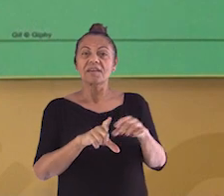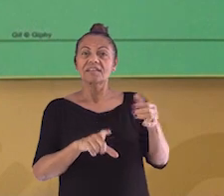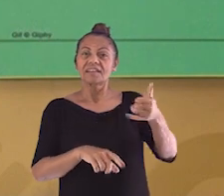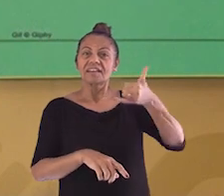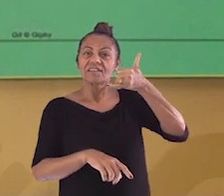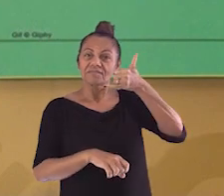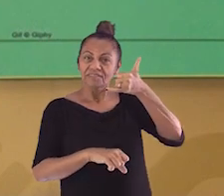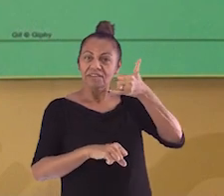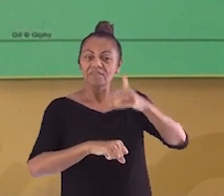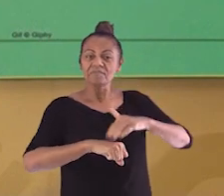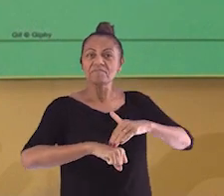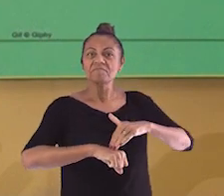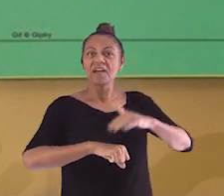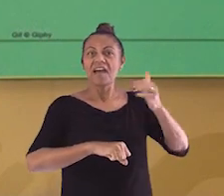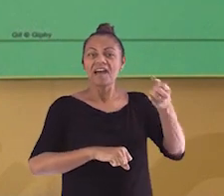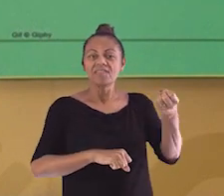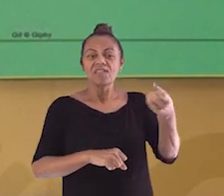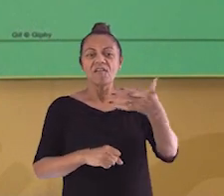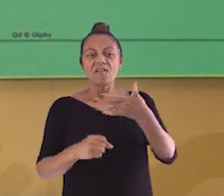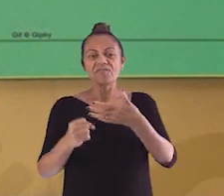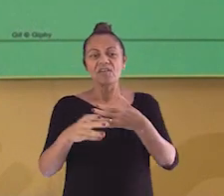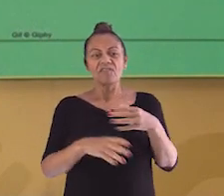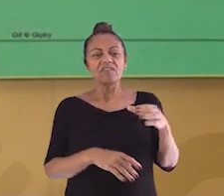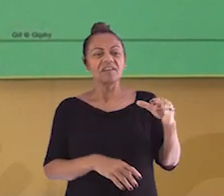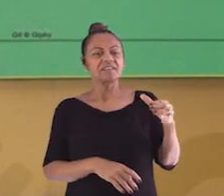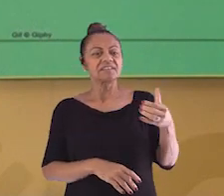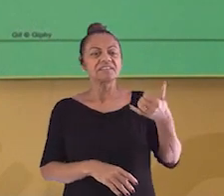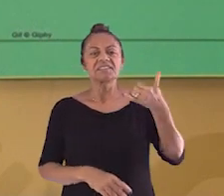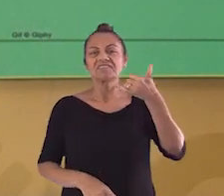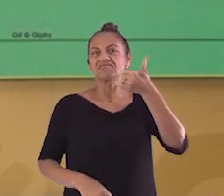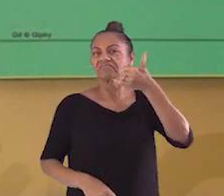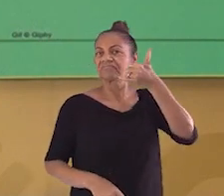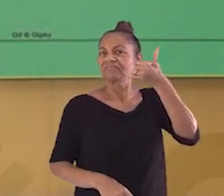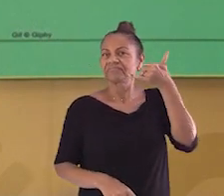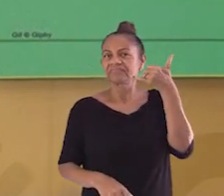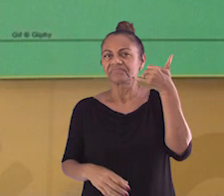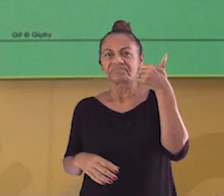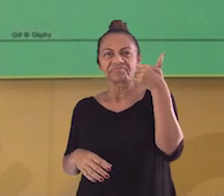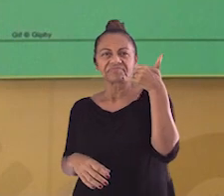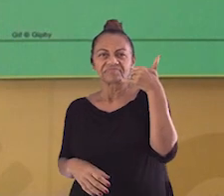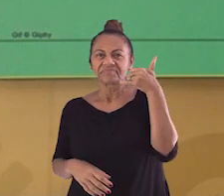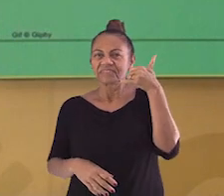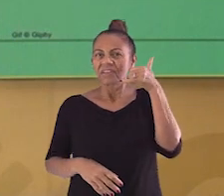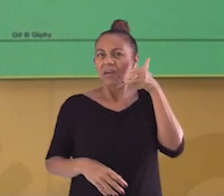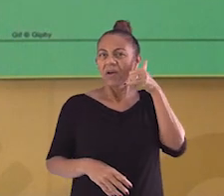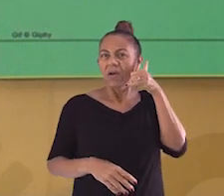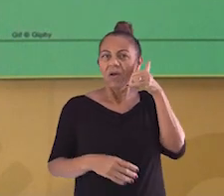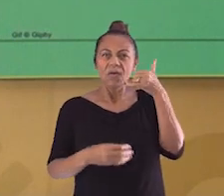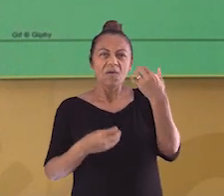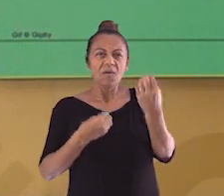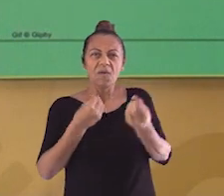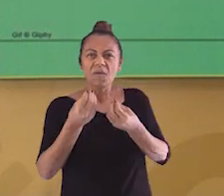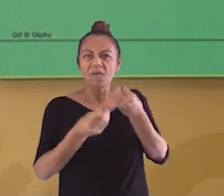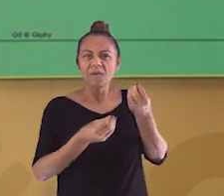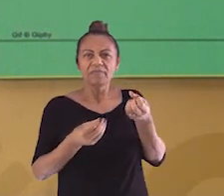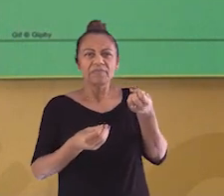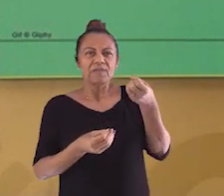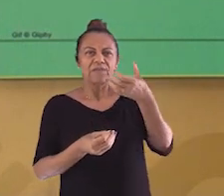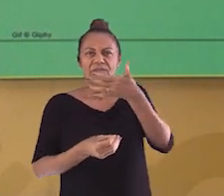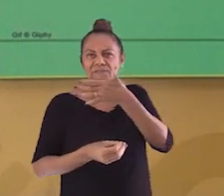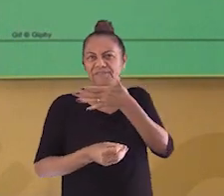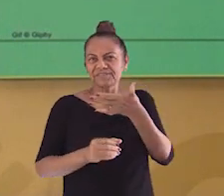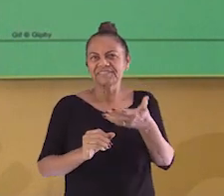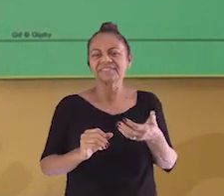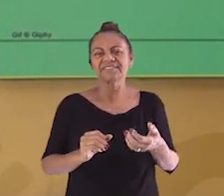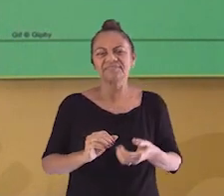no primeiro. Olhem como ele é descolado. Ele queria mostrar, nesse GIF, como ele era descolado com um